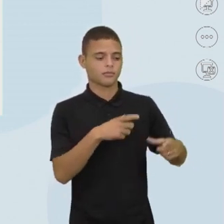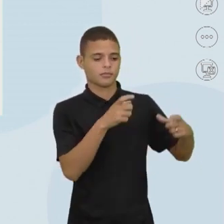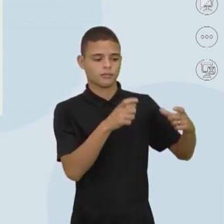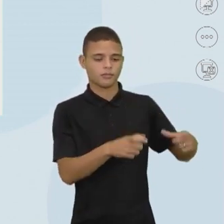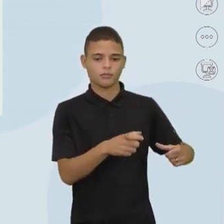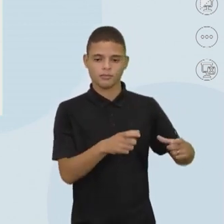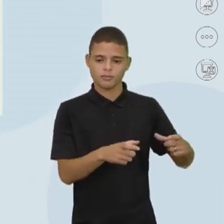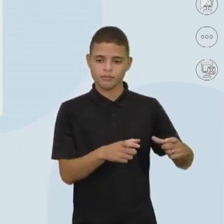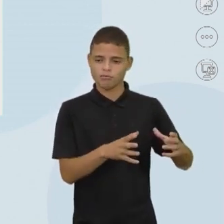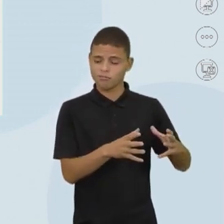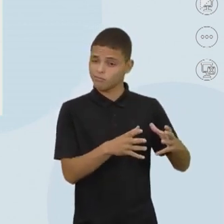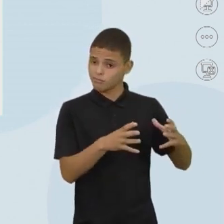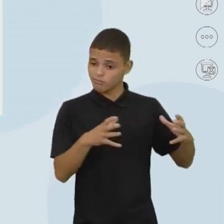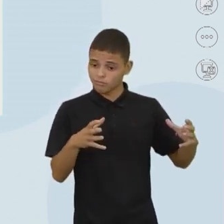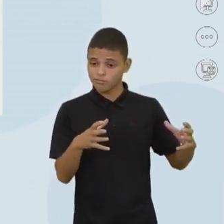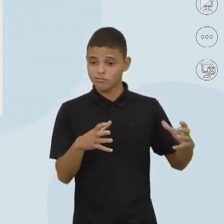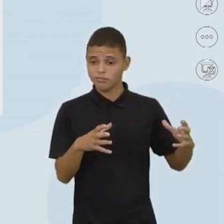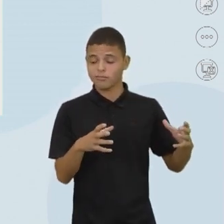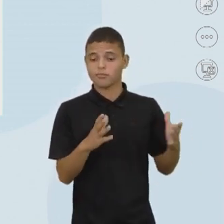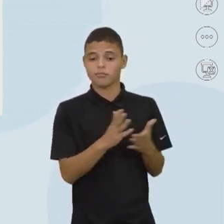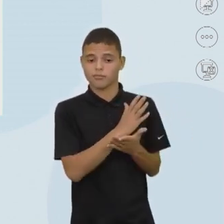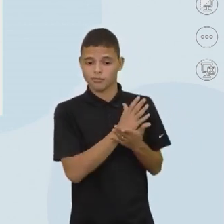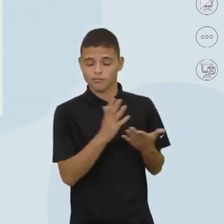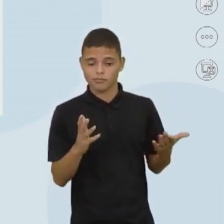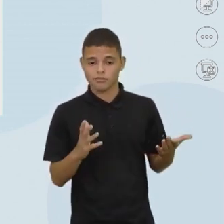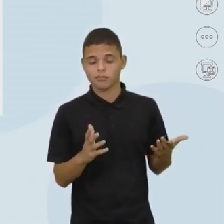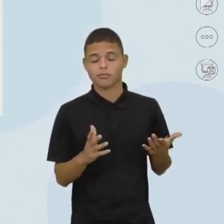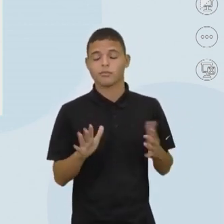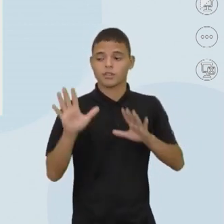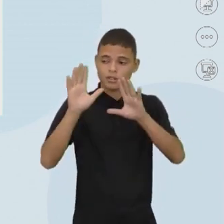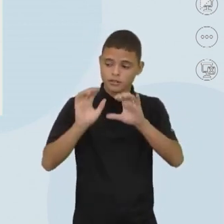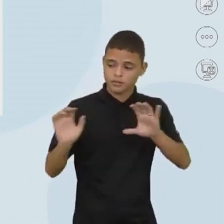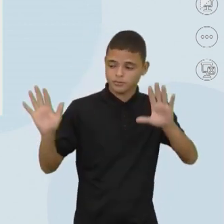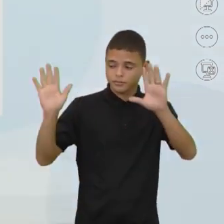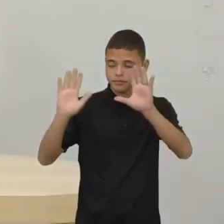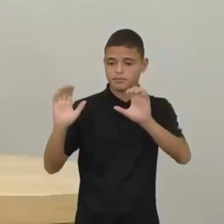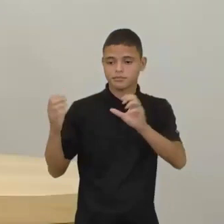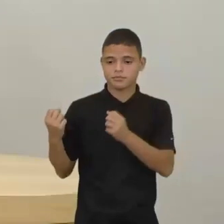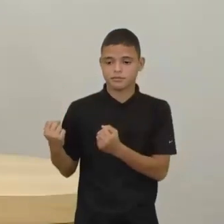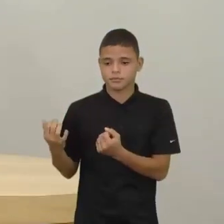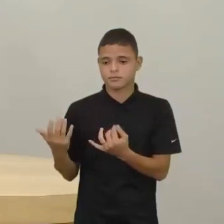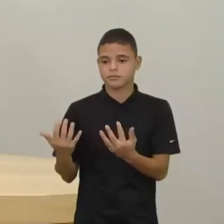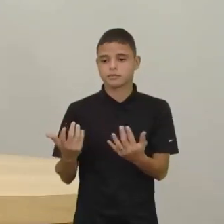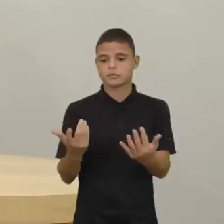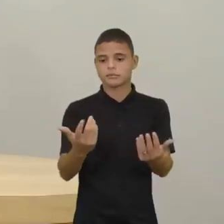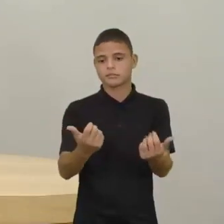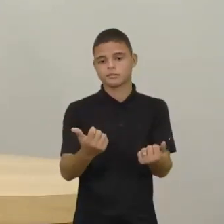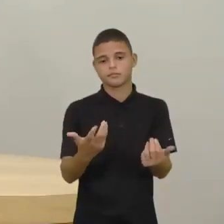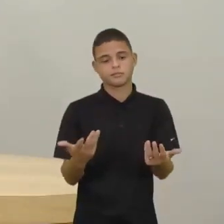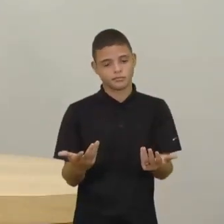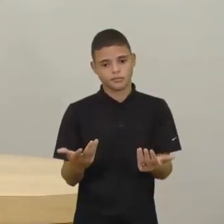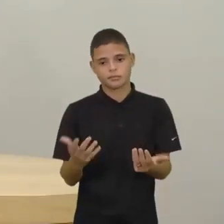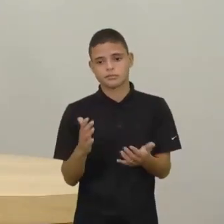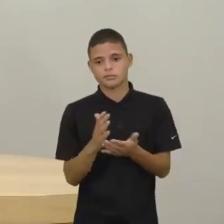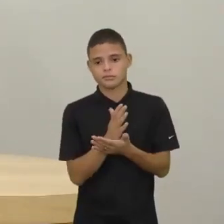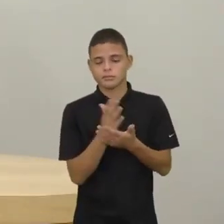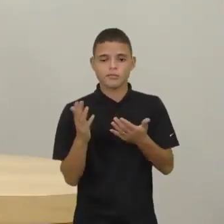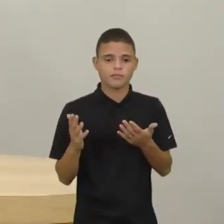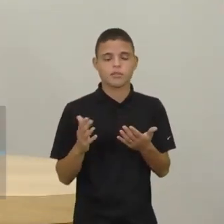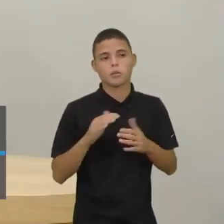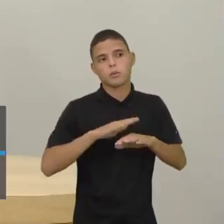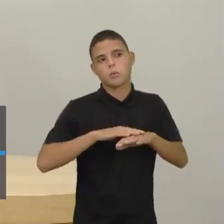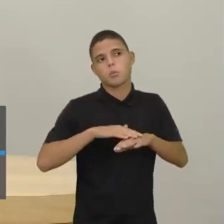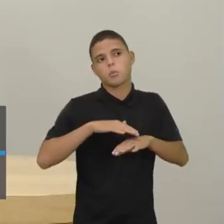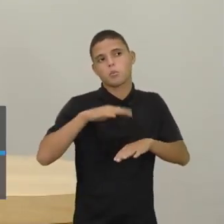zona temperada, a tendência é que o clima e a vegetação sejam tendenciosas para partes